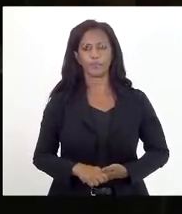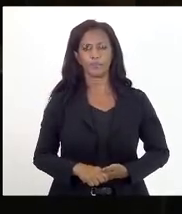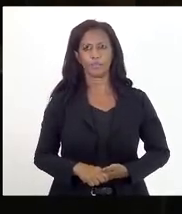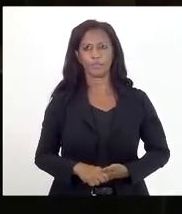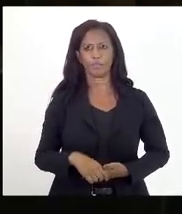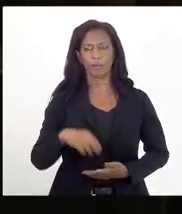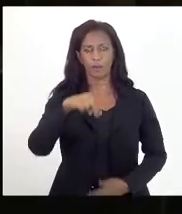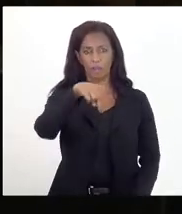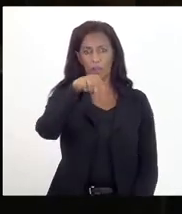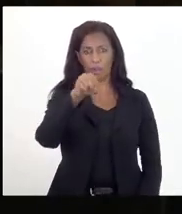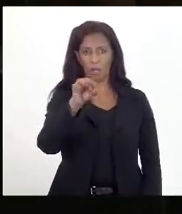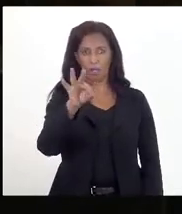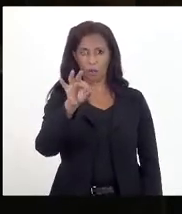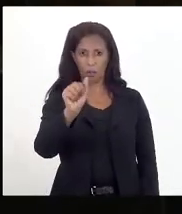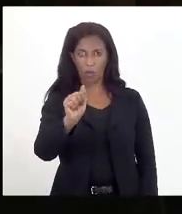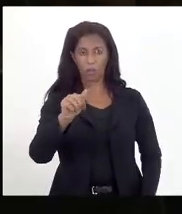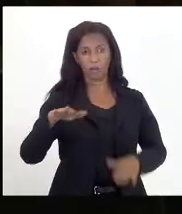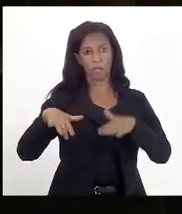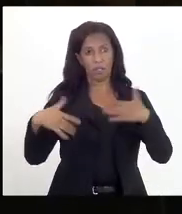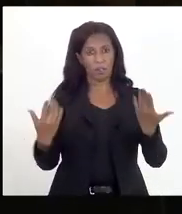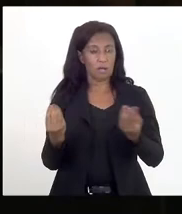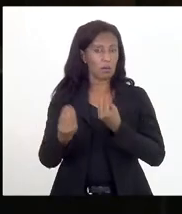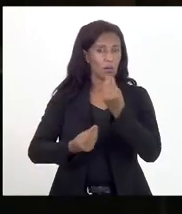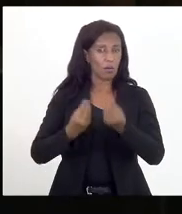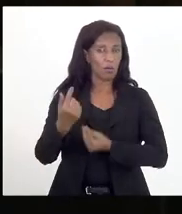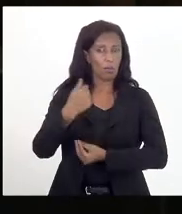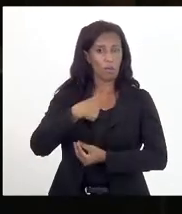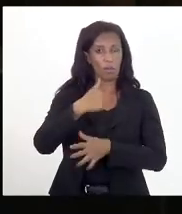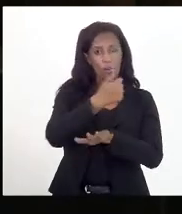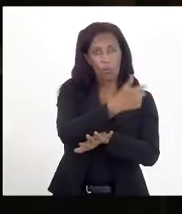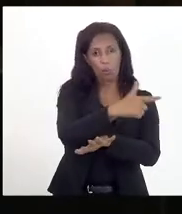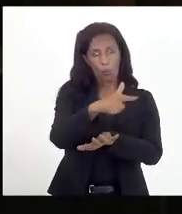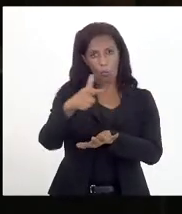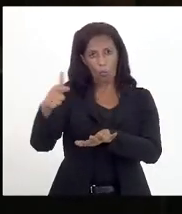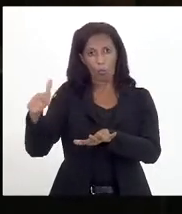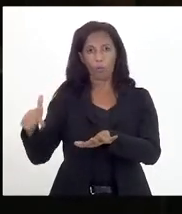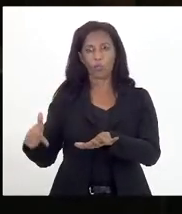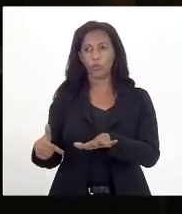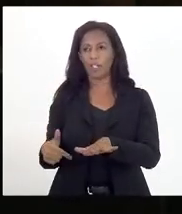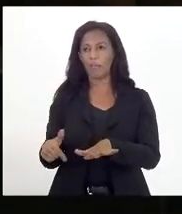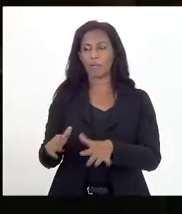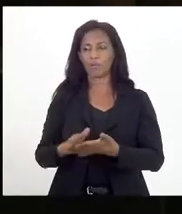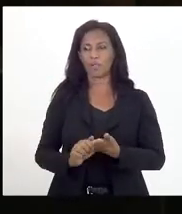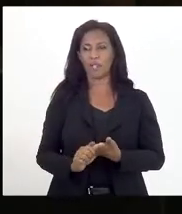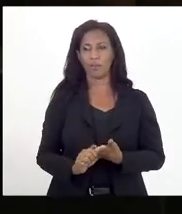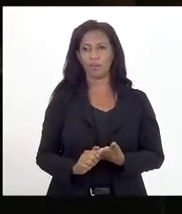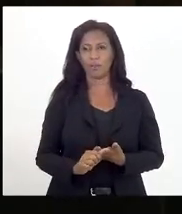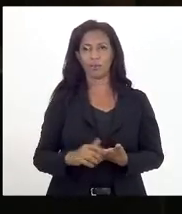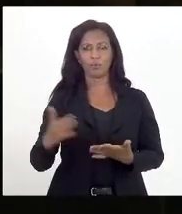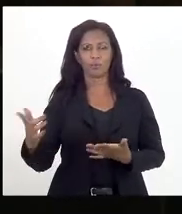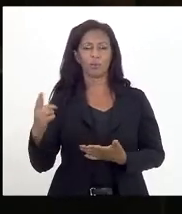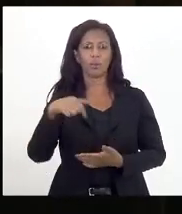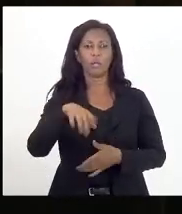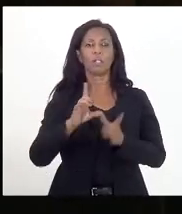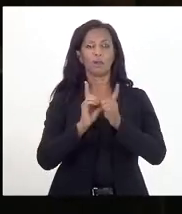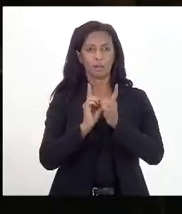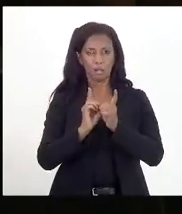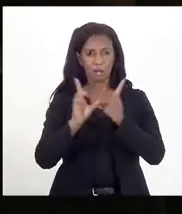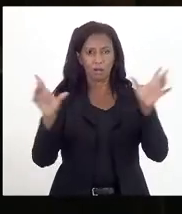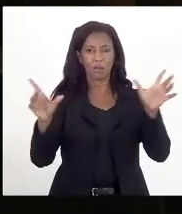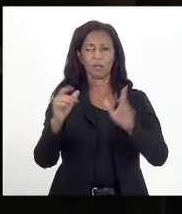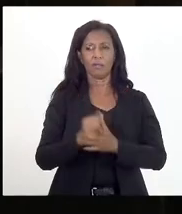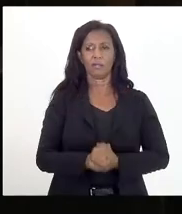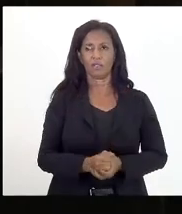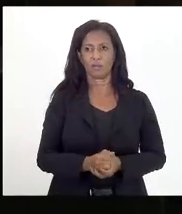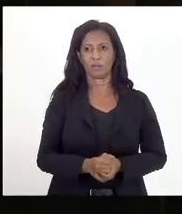e a mota assim como eu e como tantos outros não quer ir contra democracia pelo